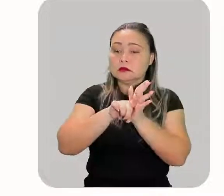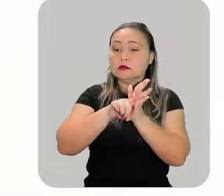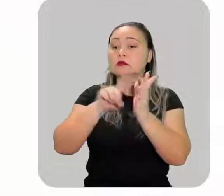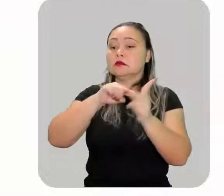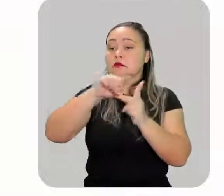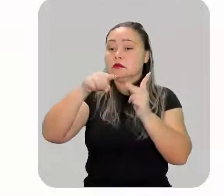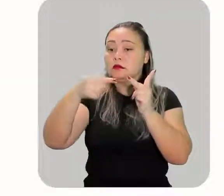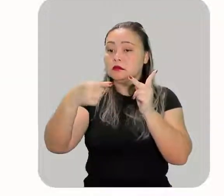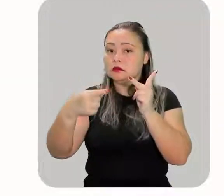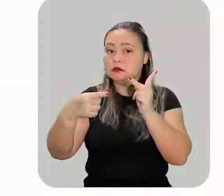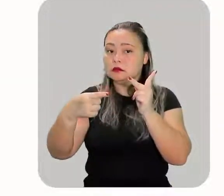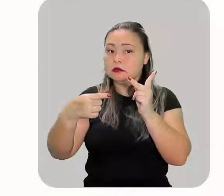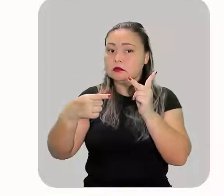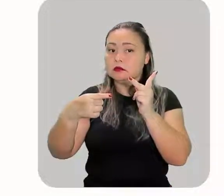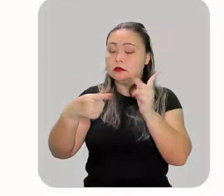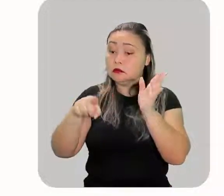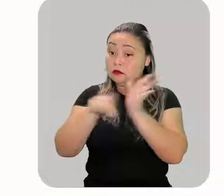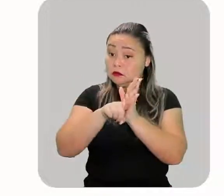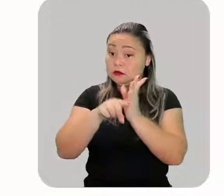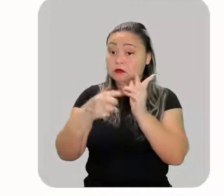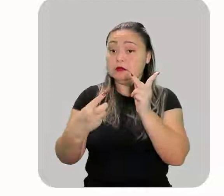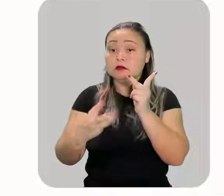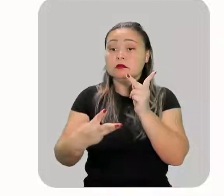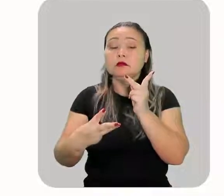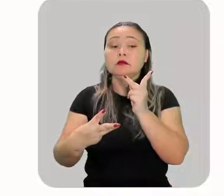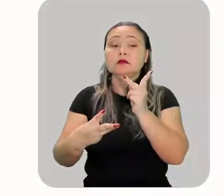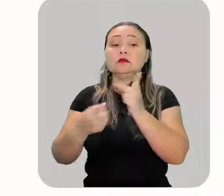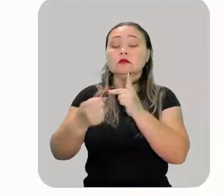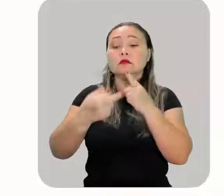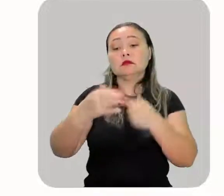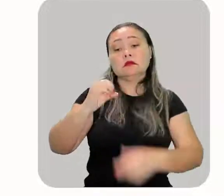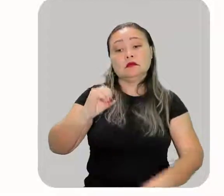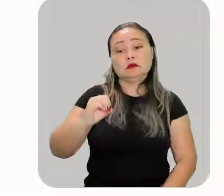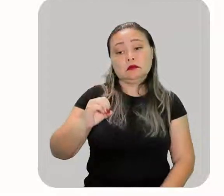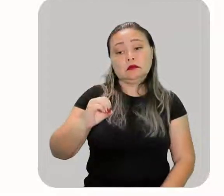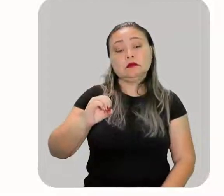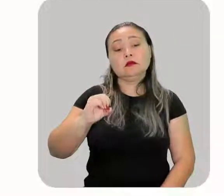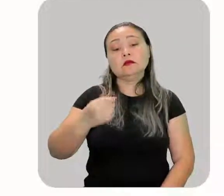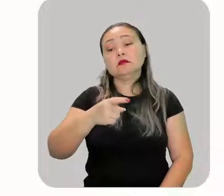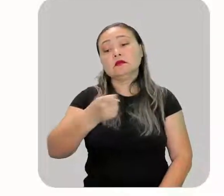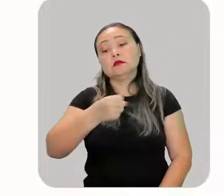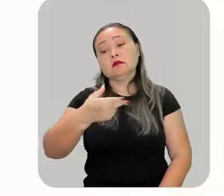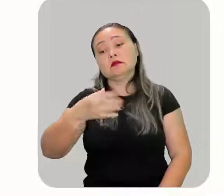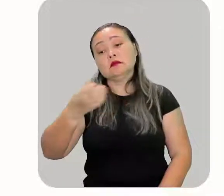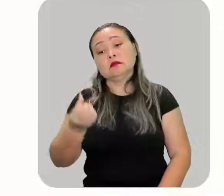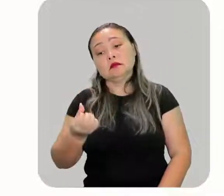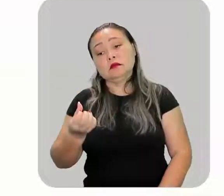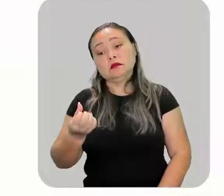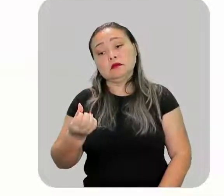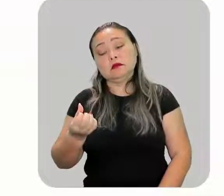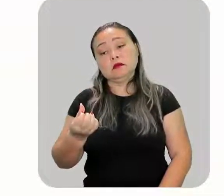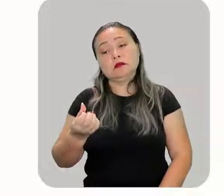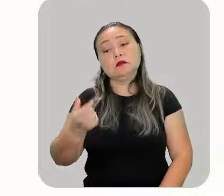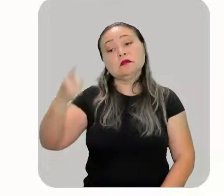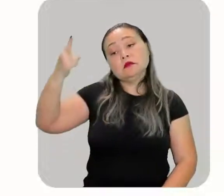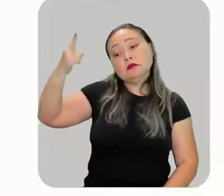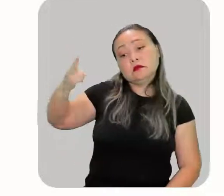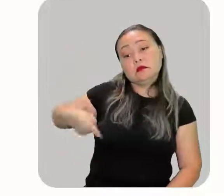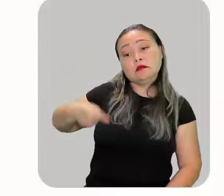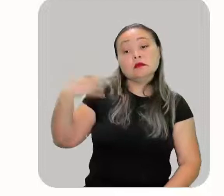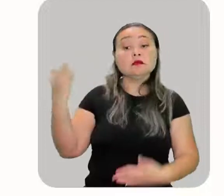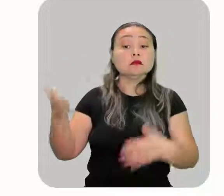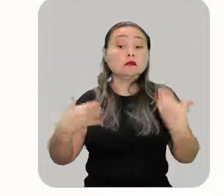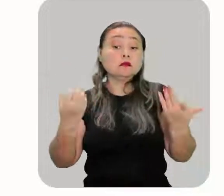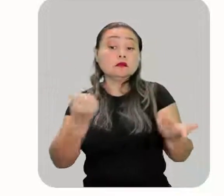de 3, raiz de menos 3. X é igual a 0 ou x é igual a 6? Qual é o valor